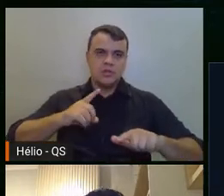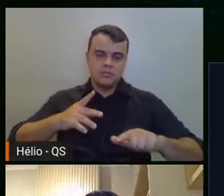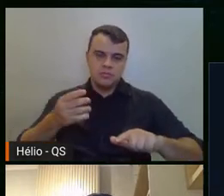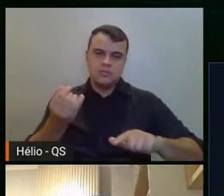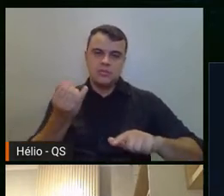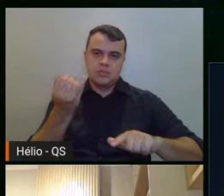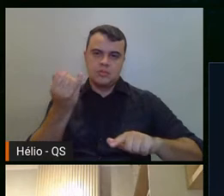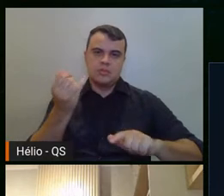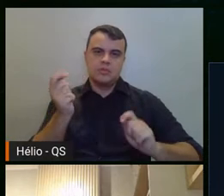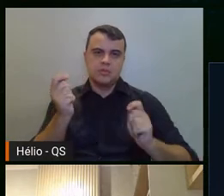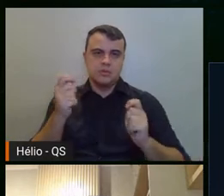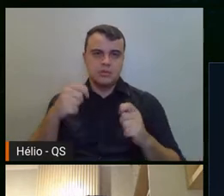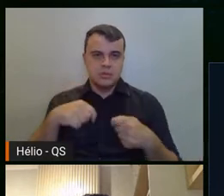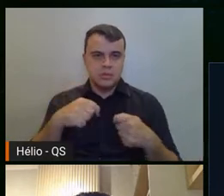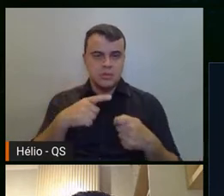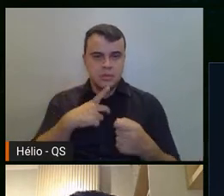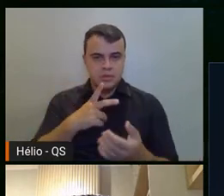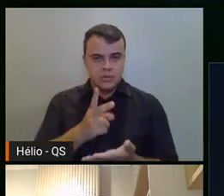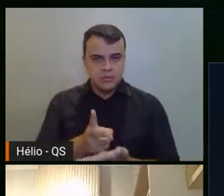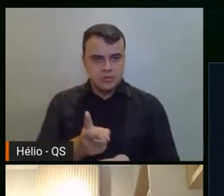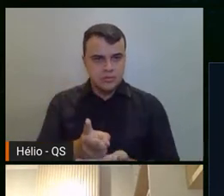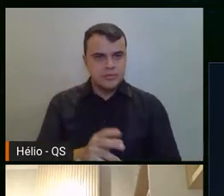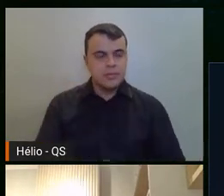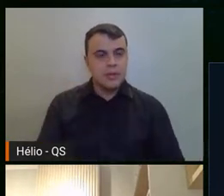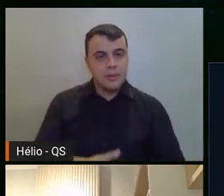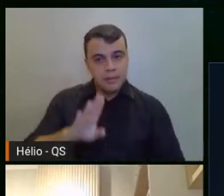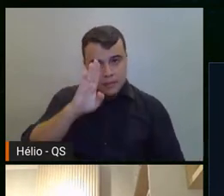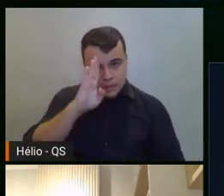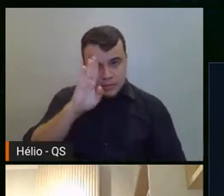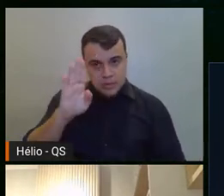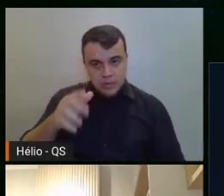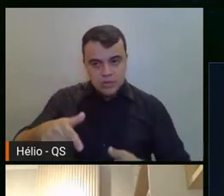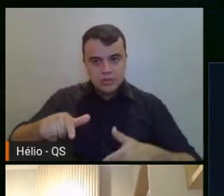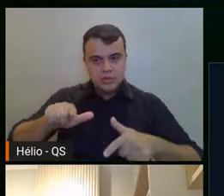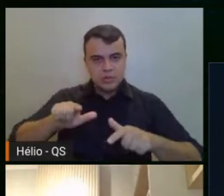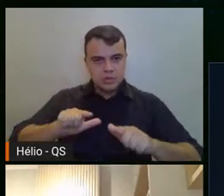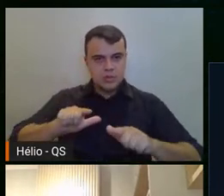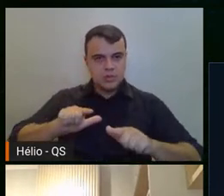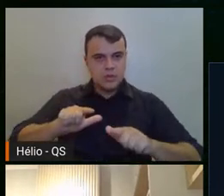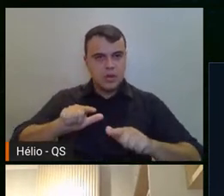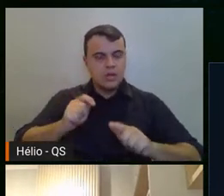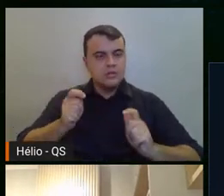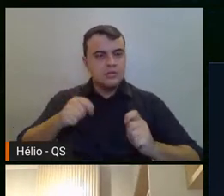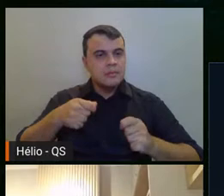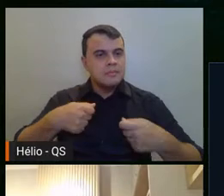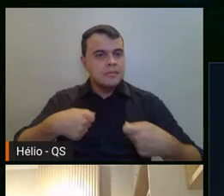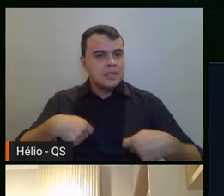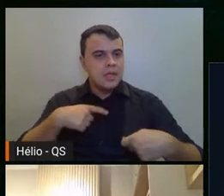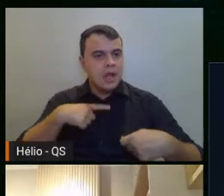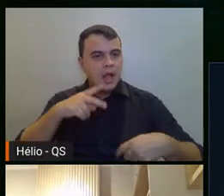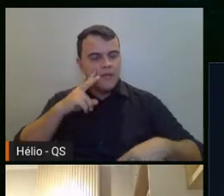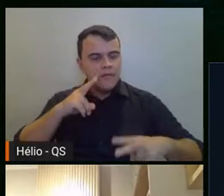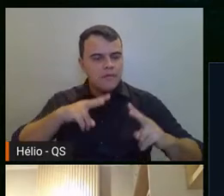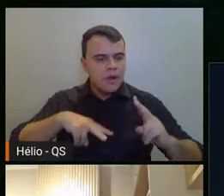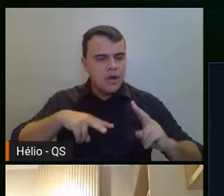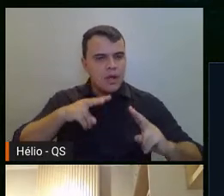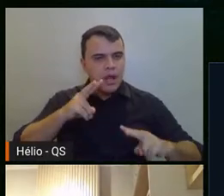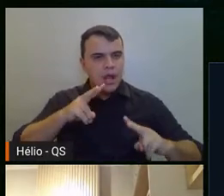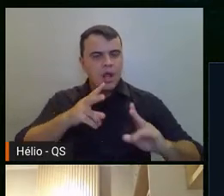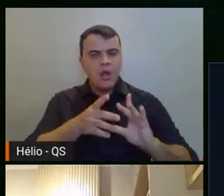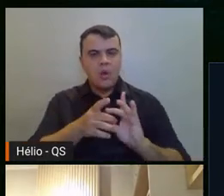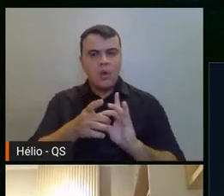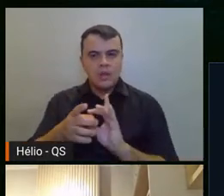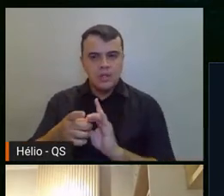importante para você potencializar ele aprender mais né Principalmente para uma certificação de arquiteto né aonde você precisa avaliar o contexto